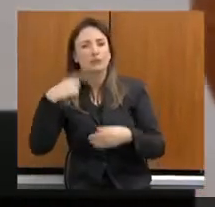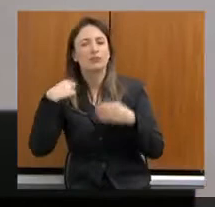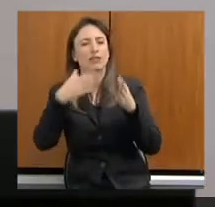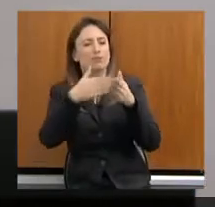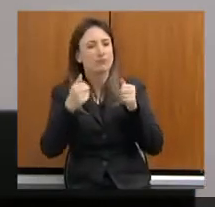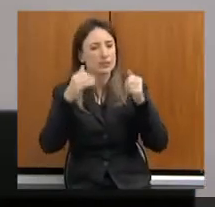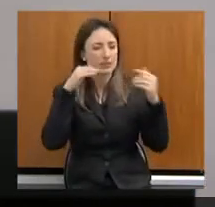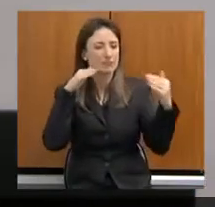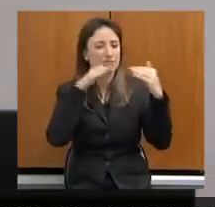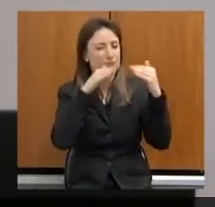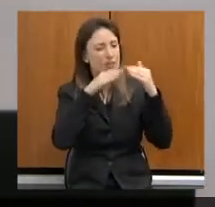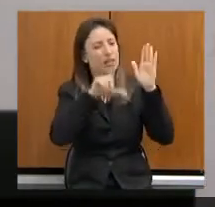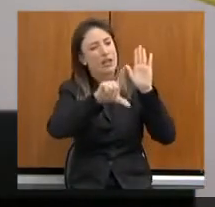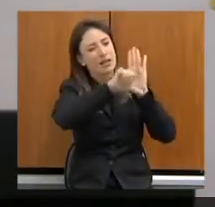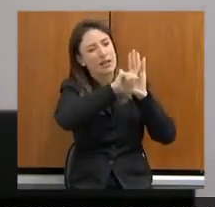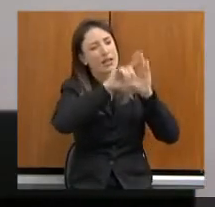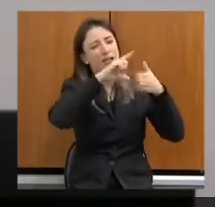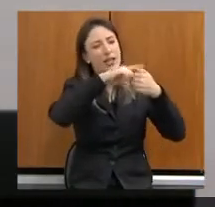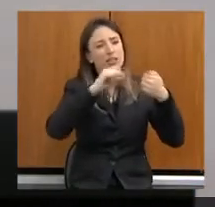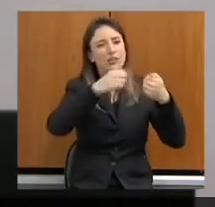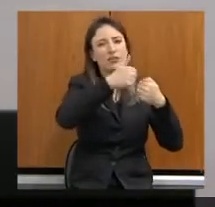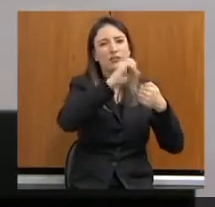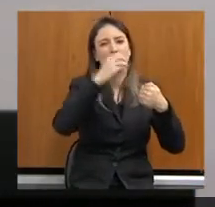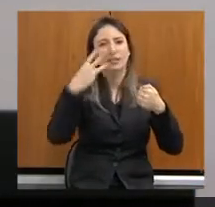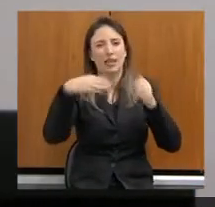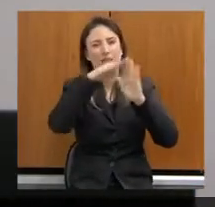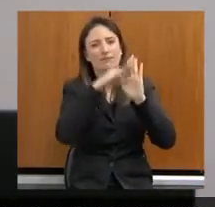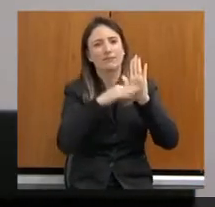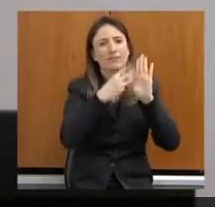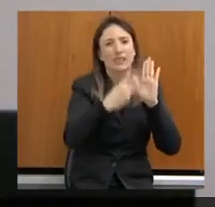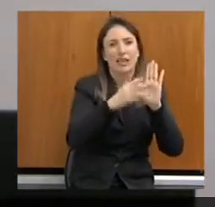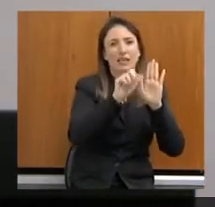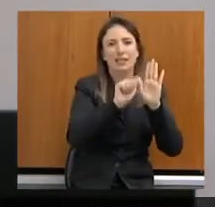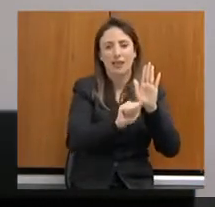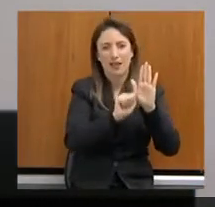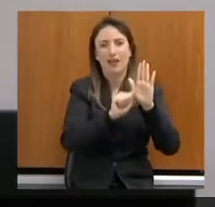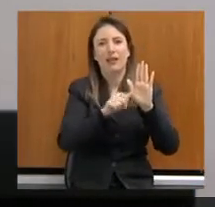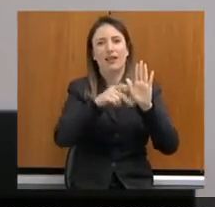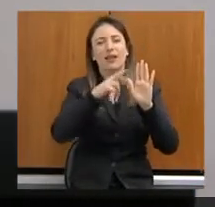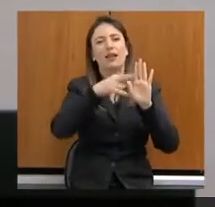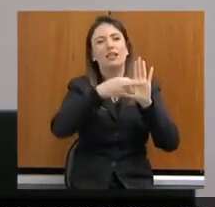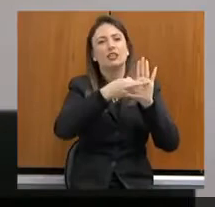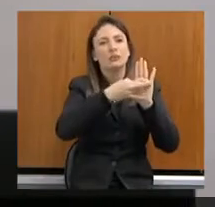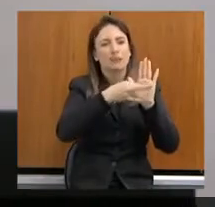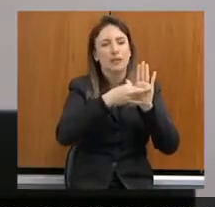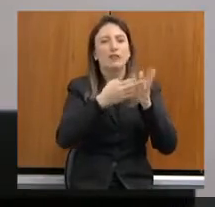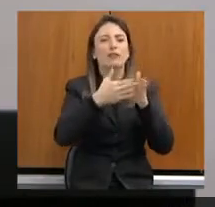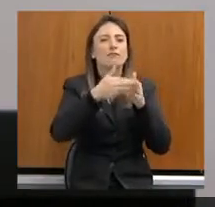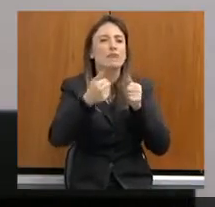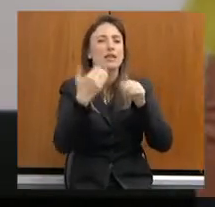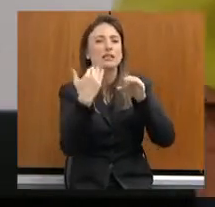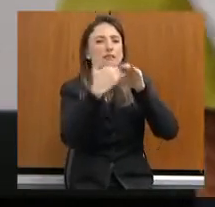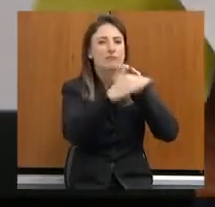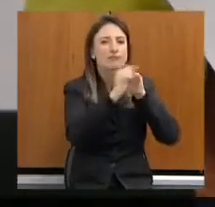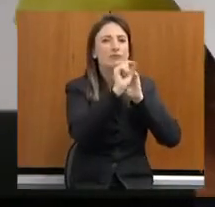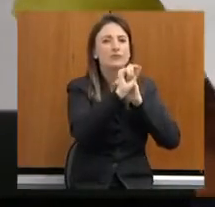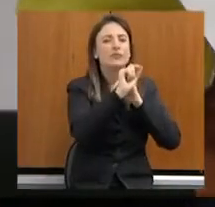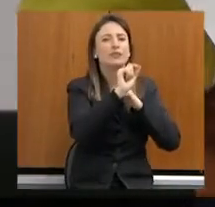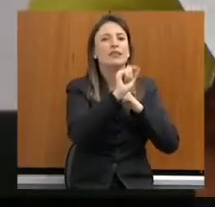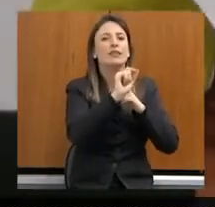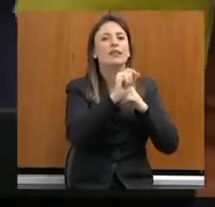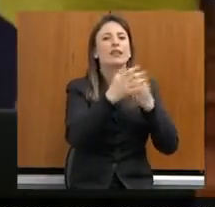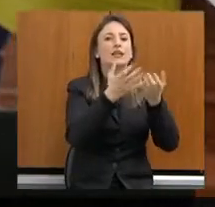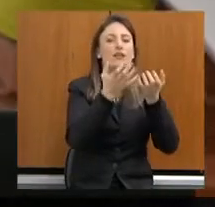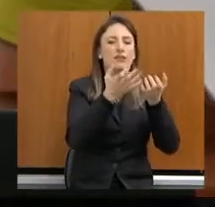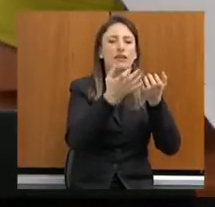nos termos do artigo 103 inciso 3 letra H do Regimento seja encaminhado à empresa